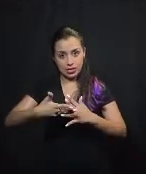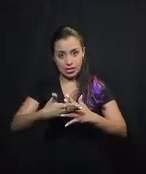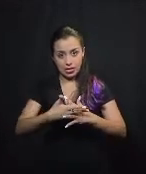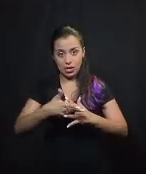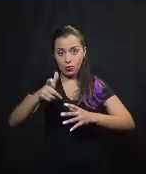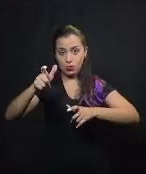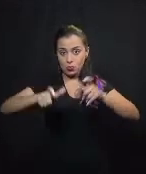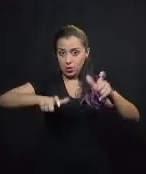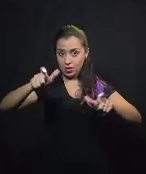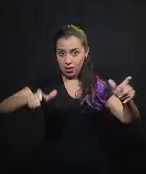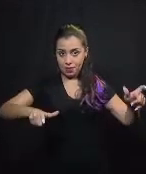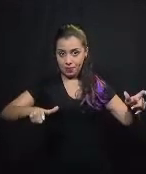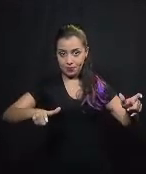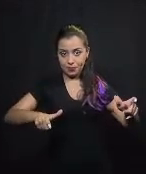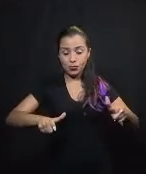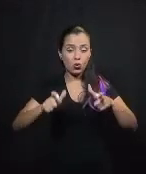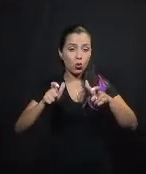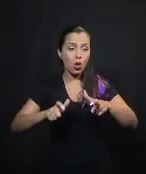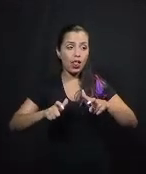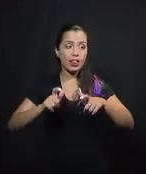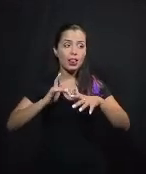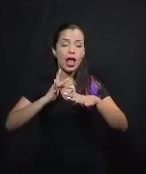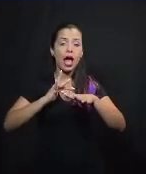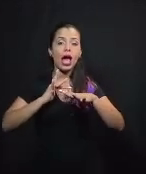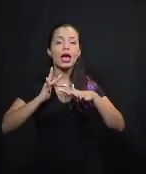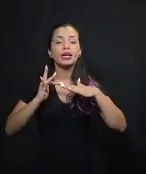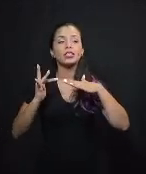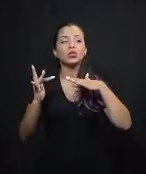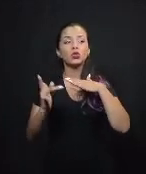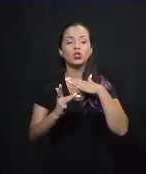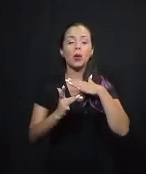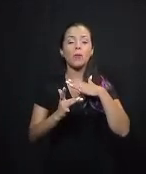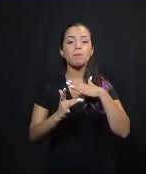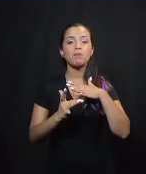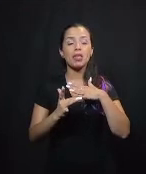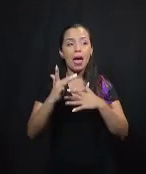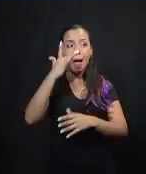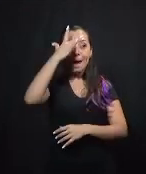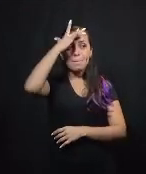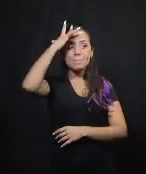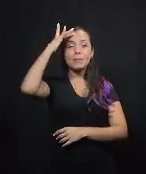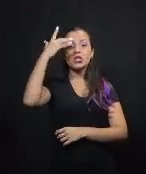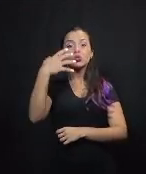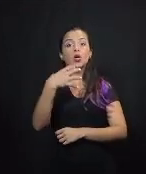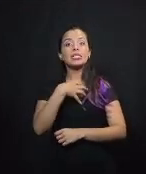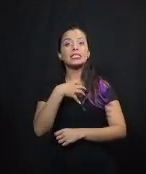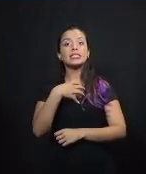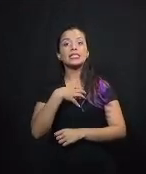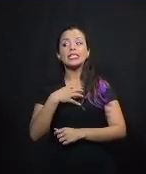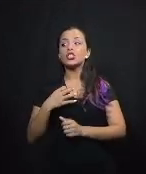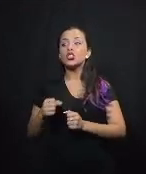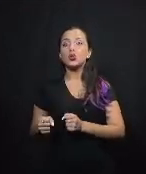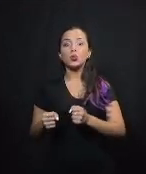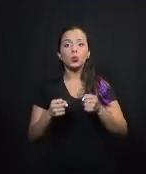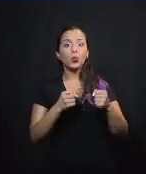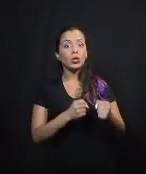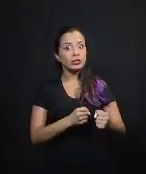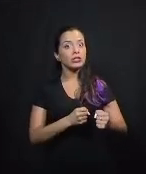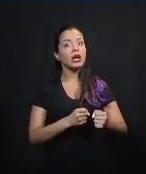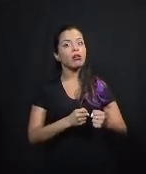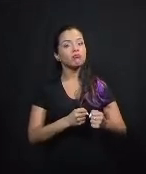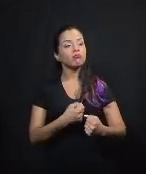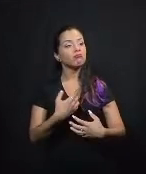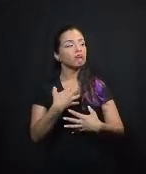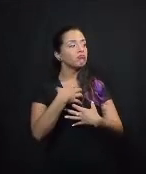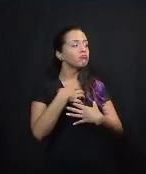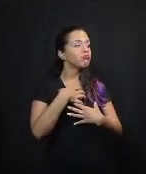social, lhe dá a impressão de que ele tem um poder imenso. Um poder imenso